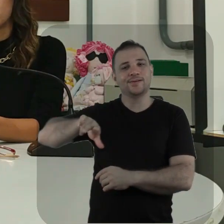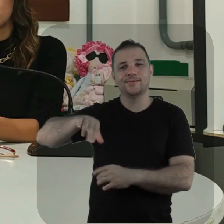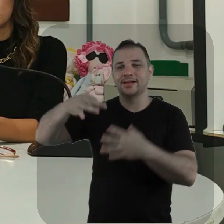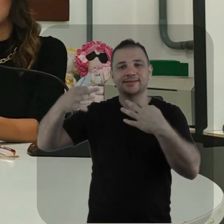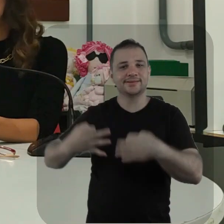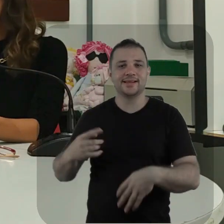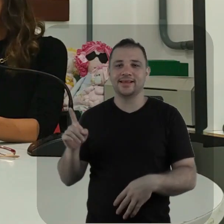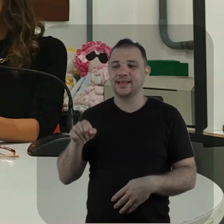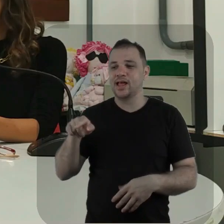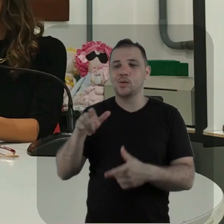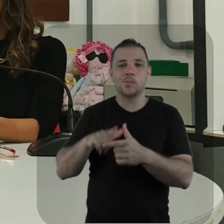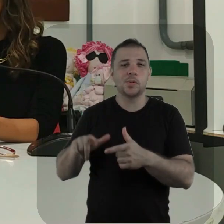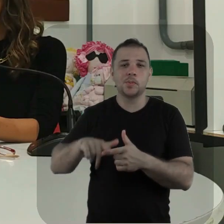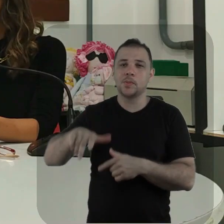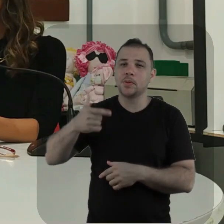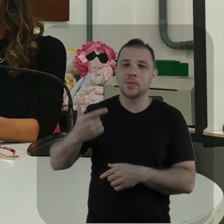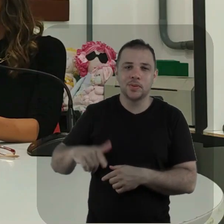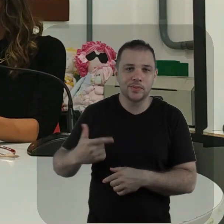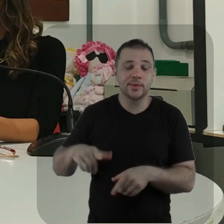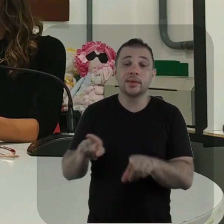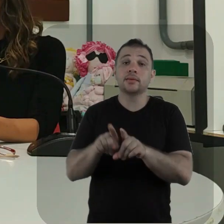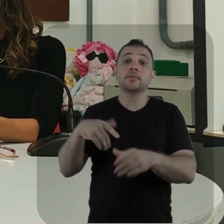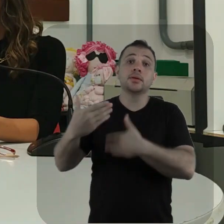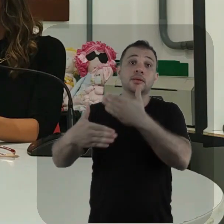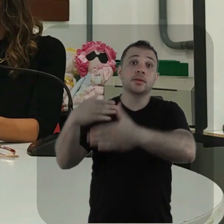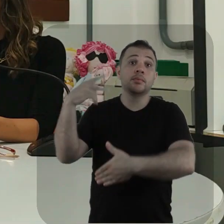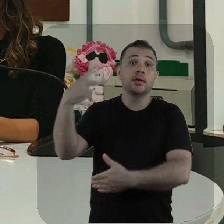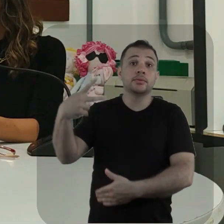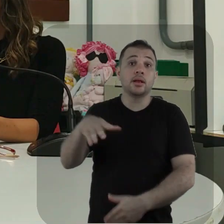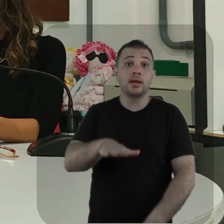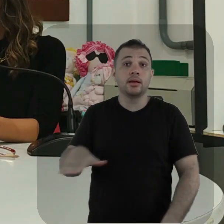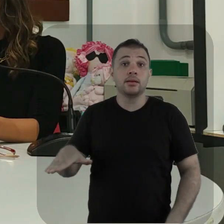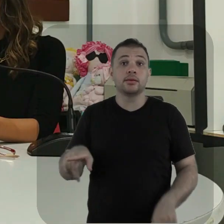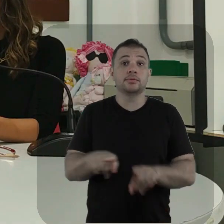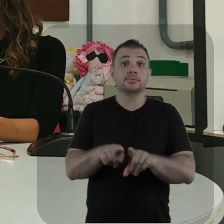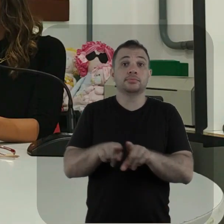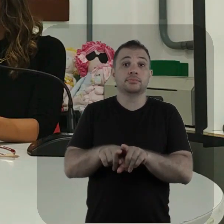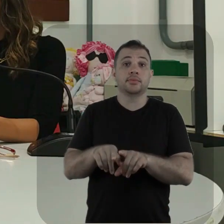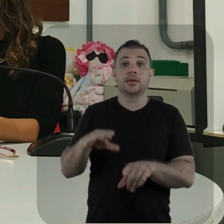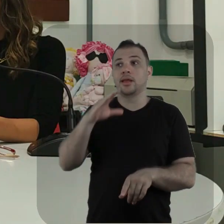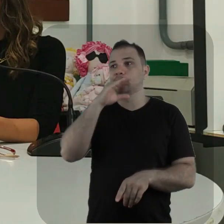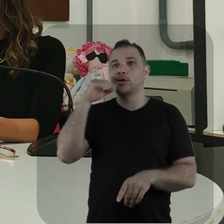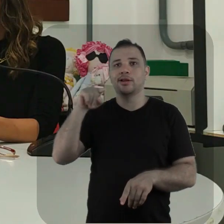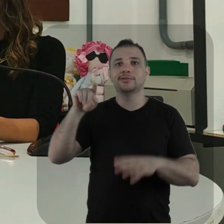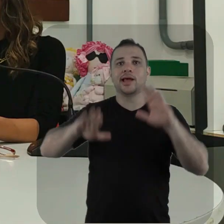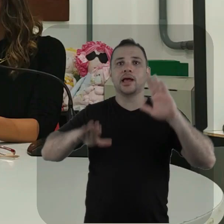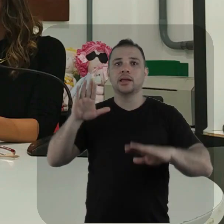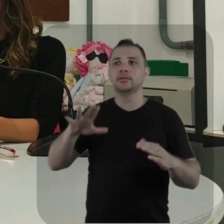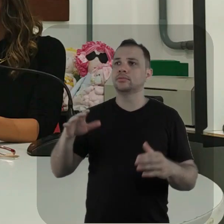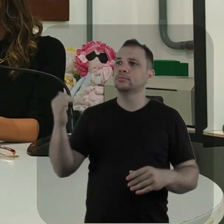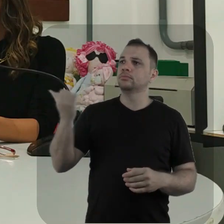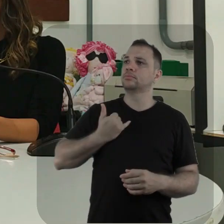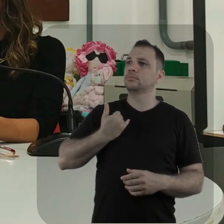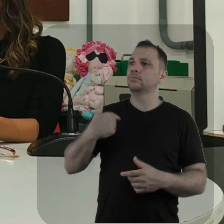equivocado. E as consequências disso, inclusive para a criança, para o adolescente, que fica cada vez mais